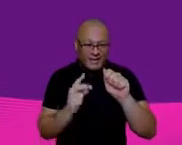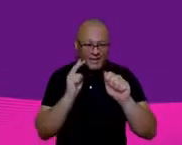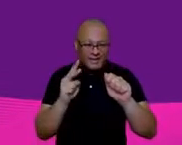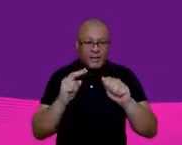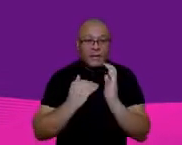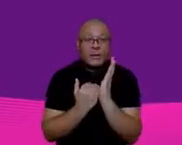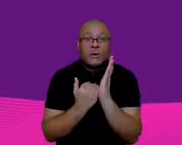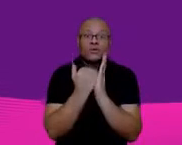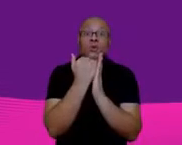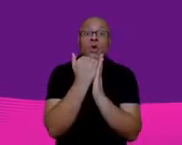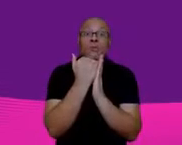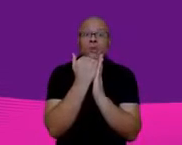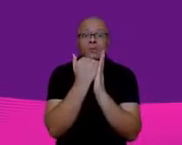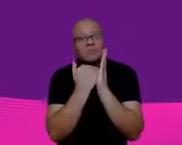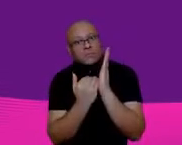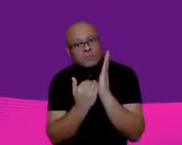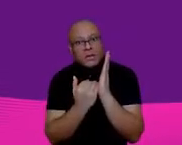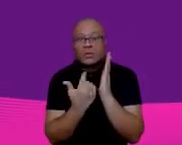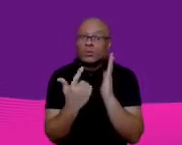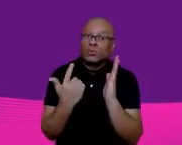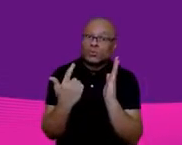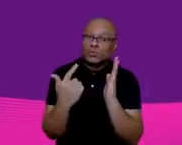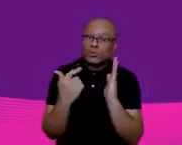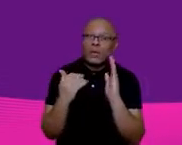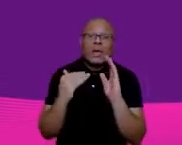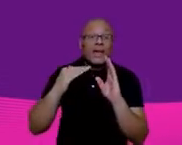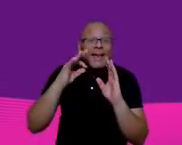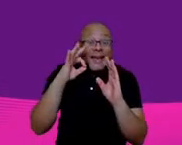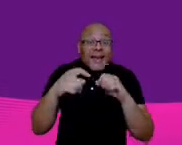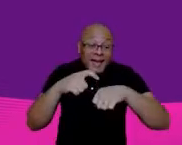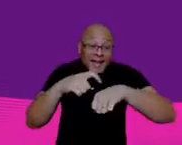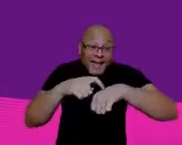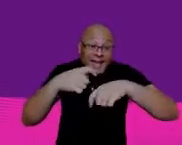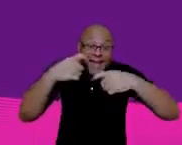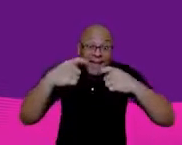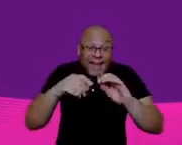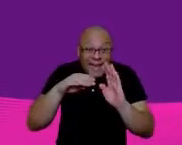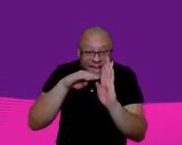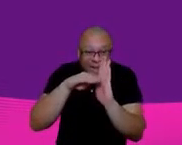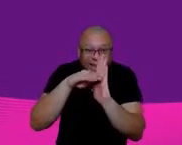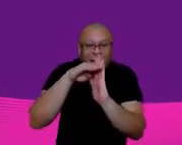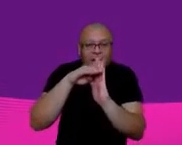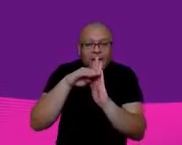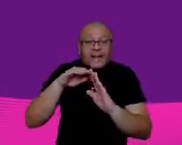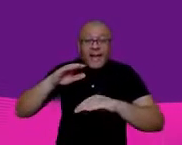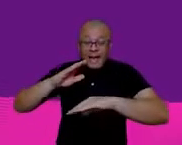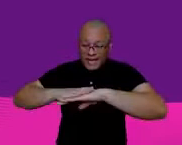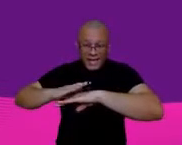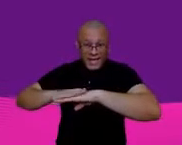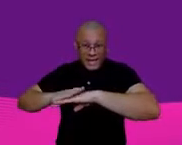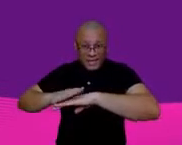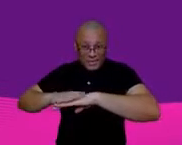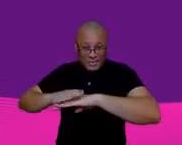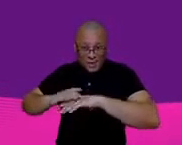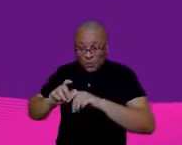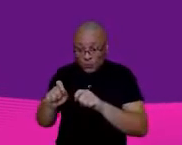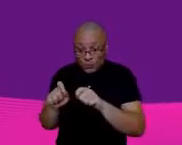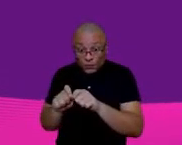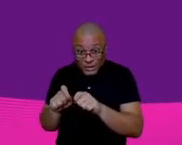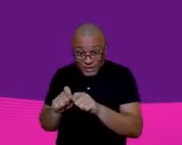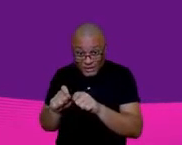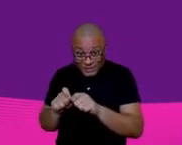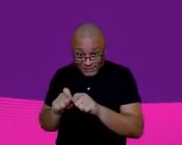fica muito baixa, ela fica no ponto certo. Quando fazemos a cirurgia manual em muitos pacientes, quando colocamos